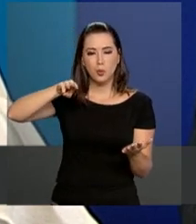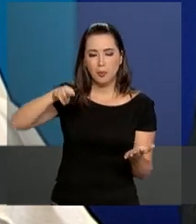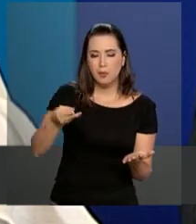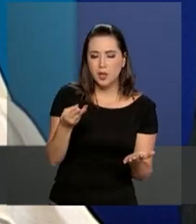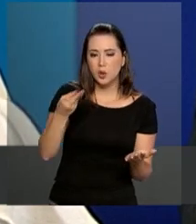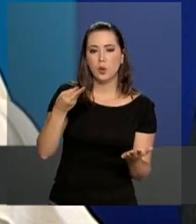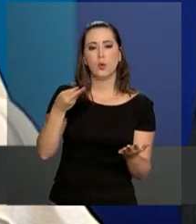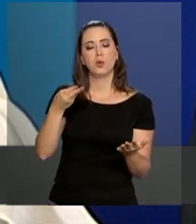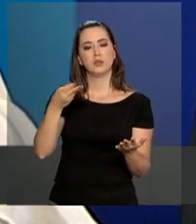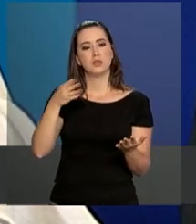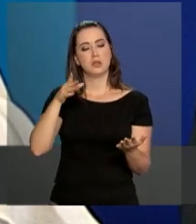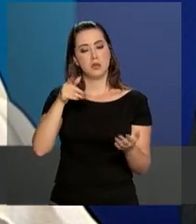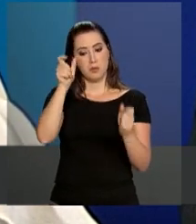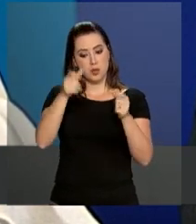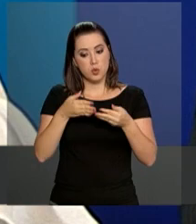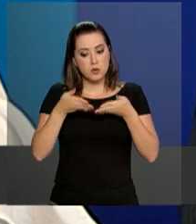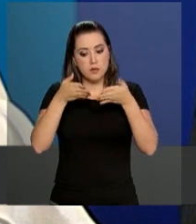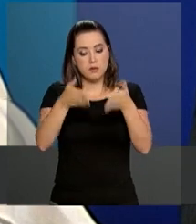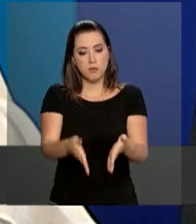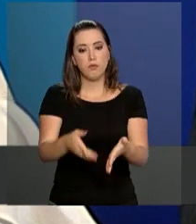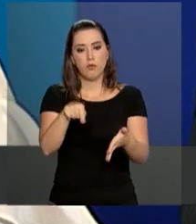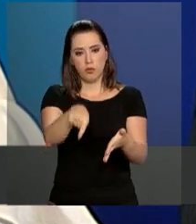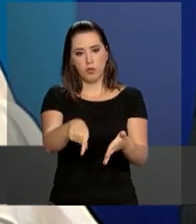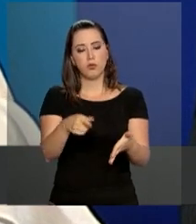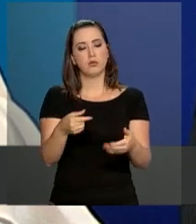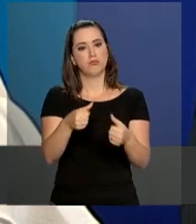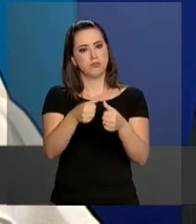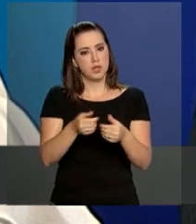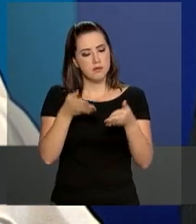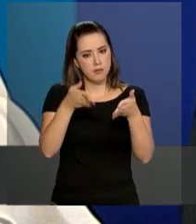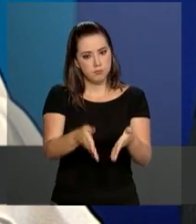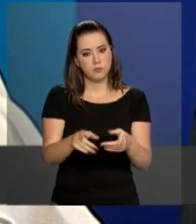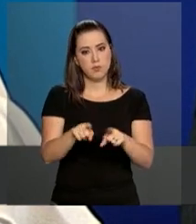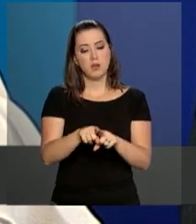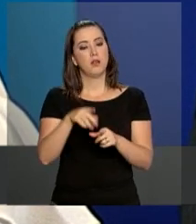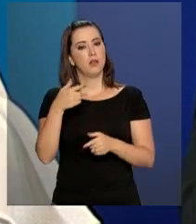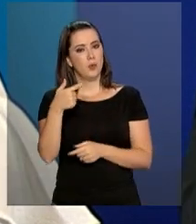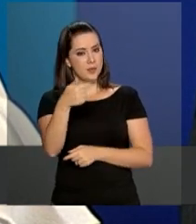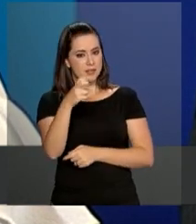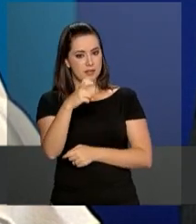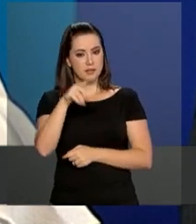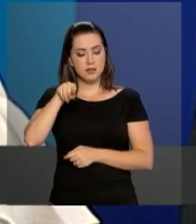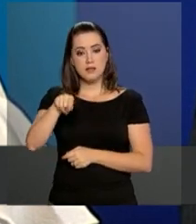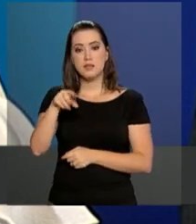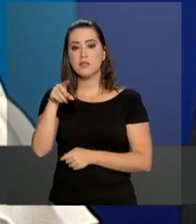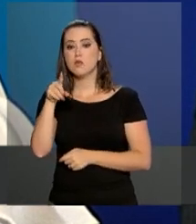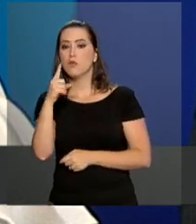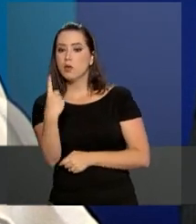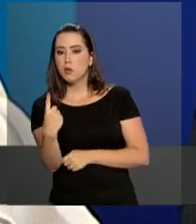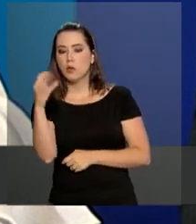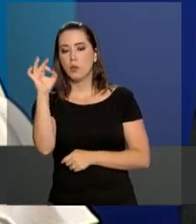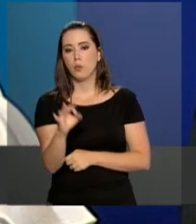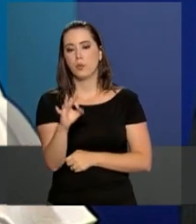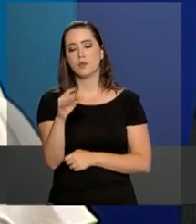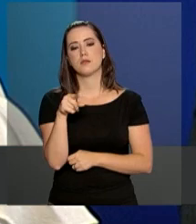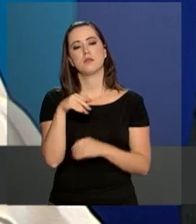319 presentes né portanto 75,1 por cento e apenas